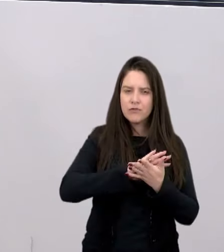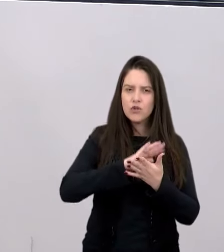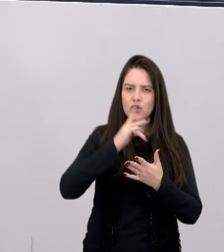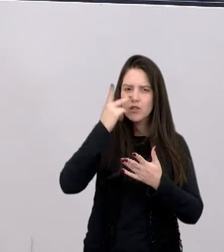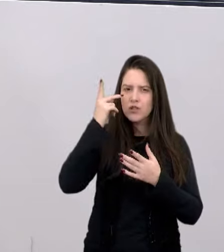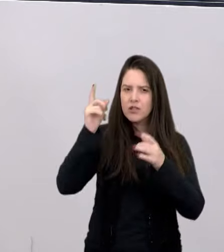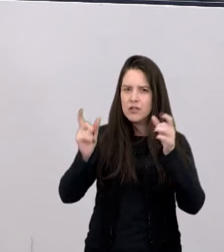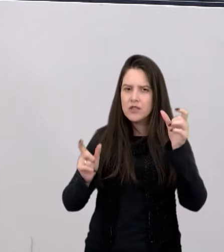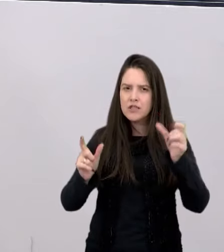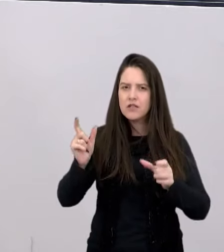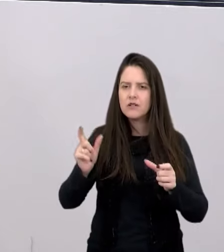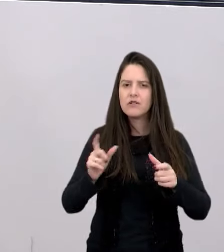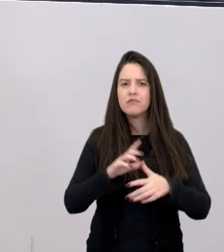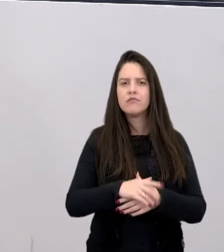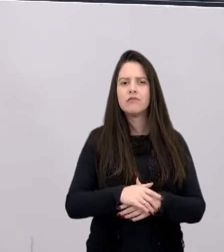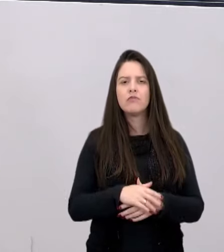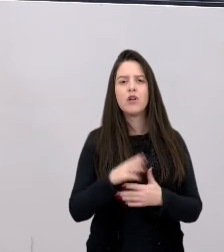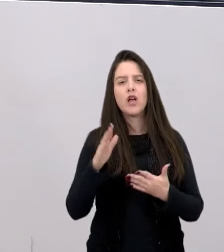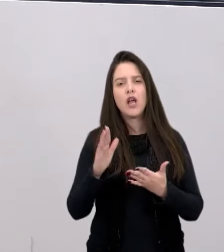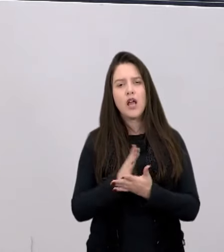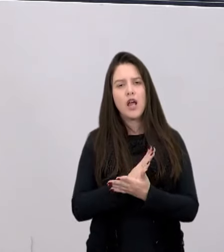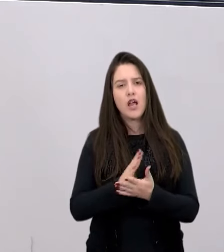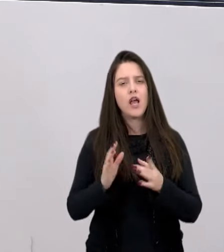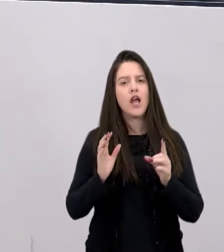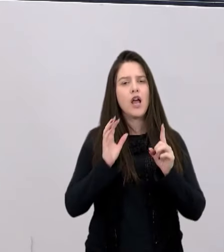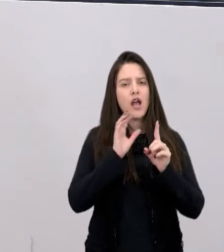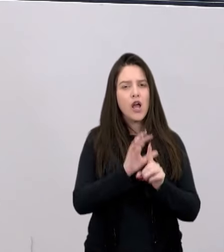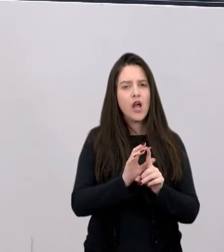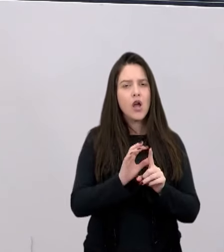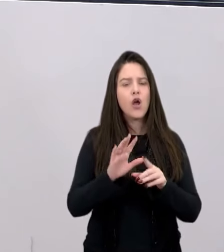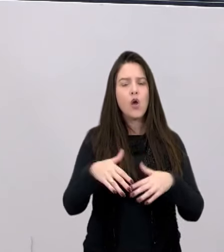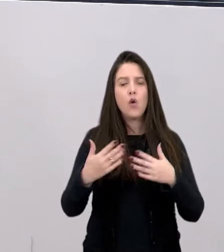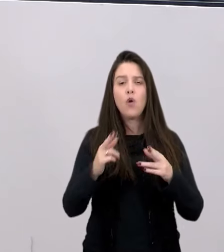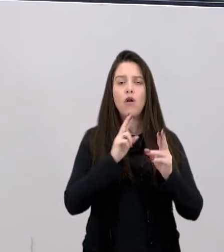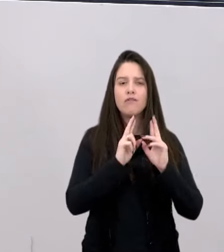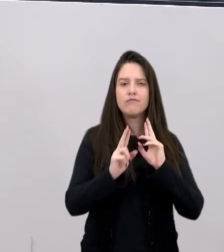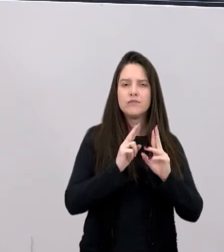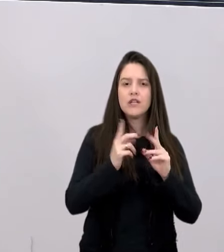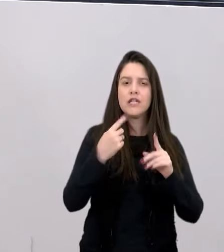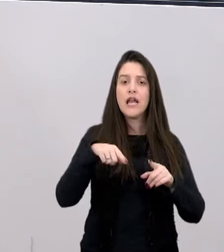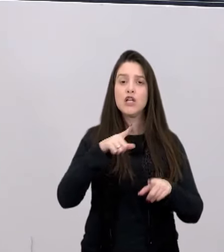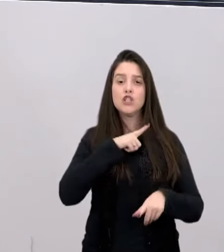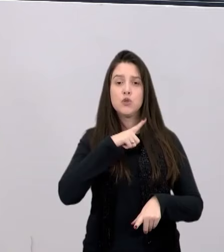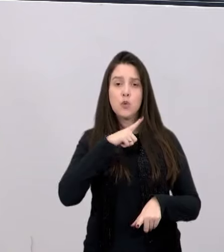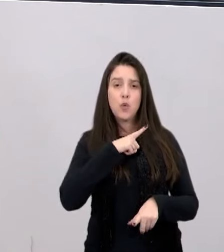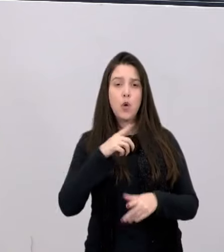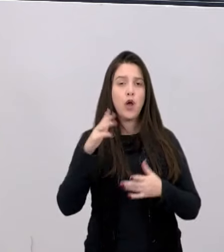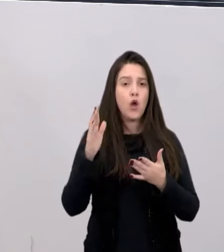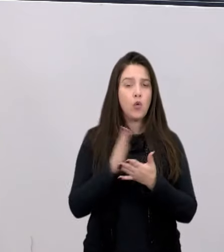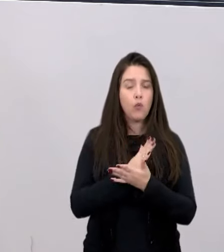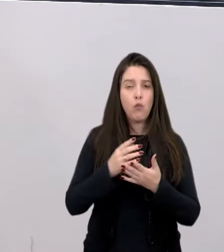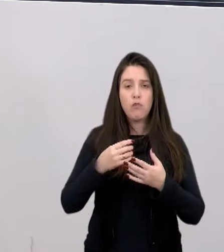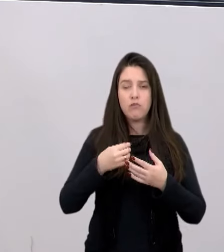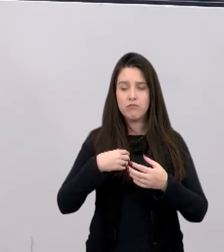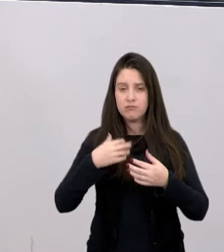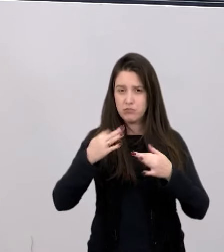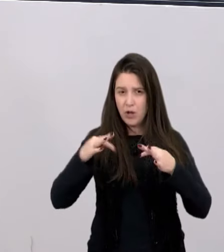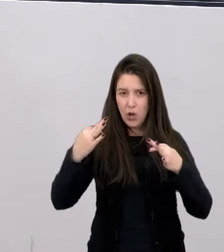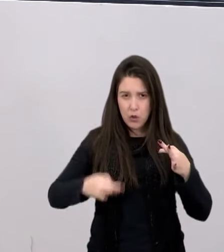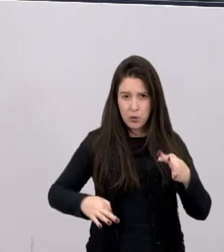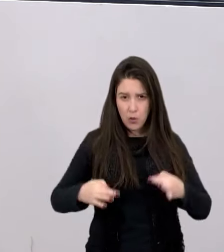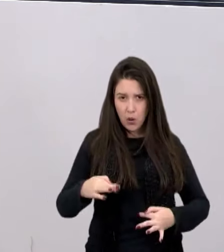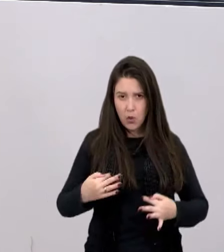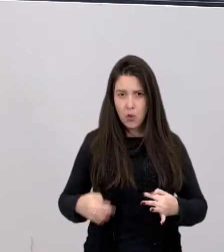aí do diabetes, ele causa muitas vezes problemas na coagulação. Então, se a gente tem algum machucado, esse machucado